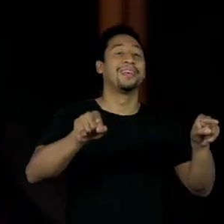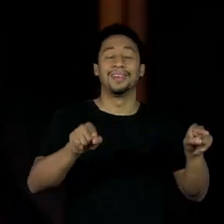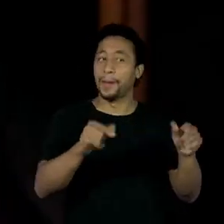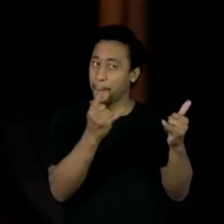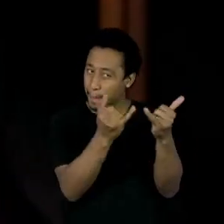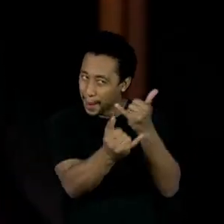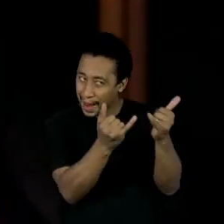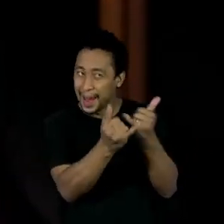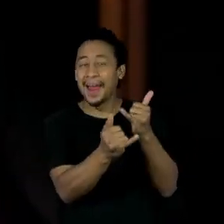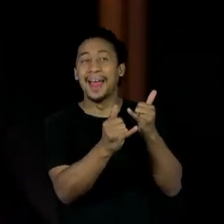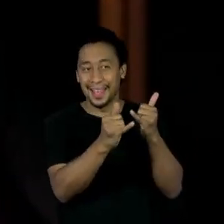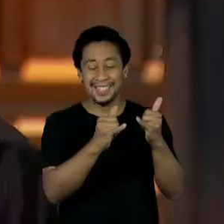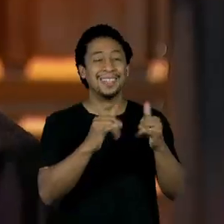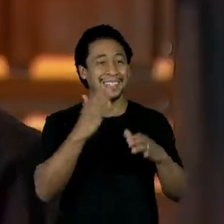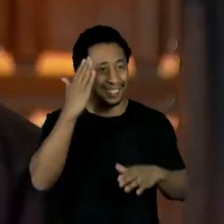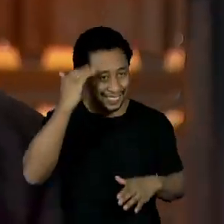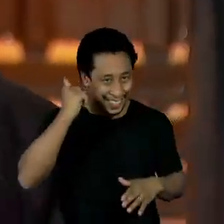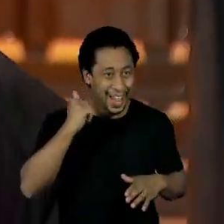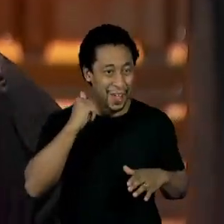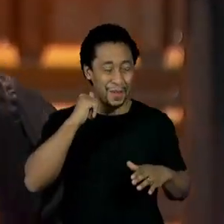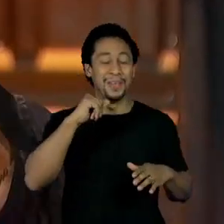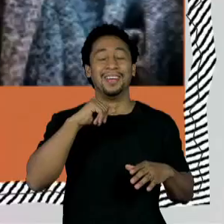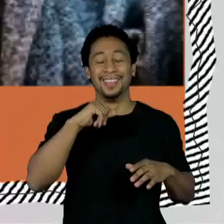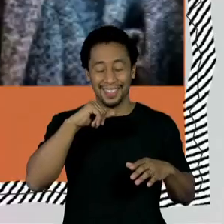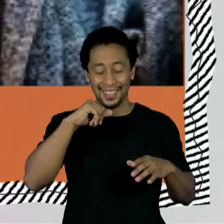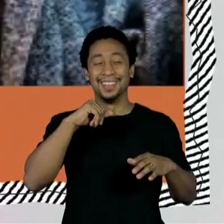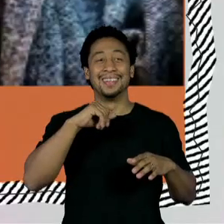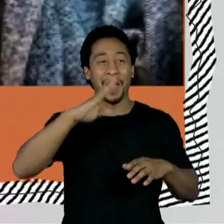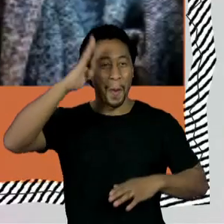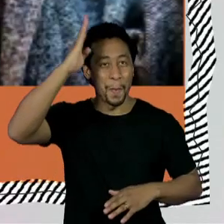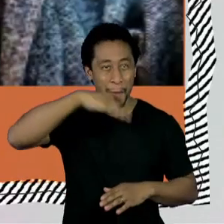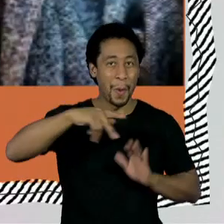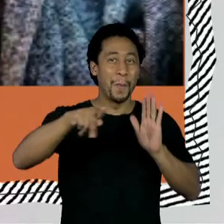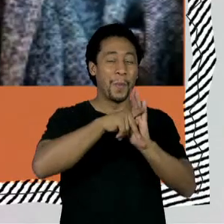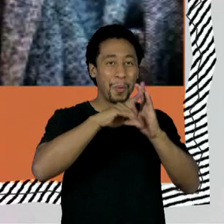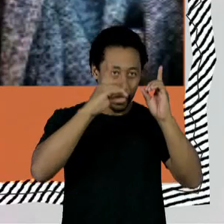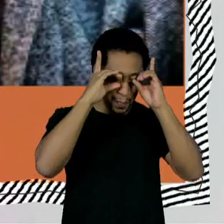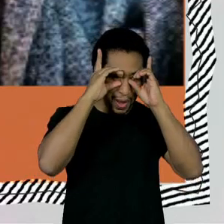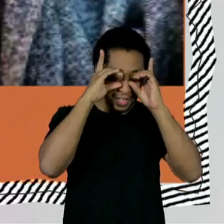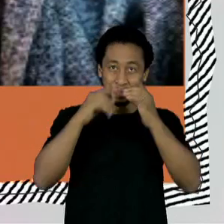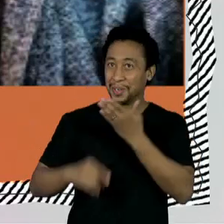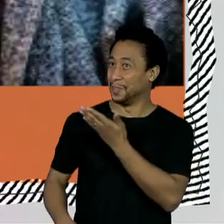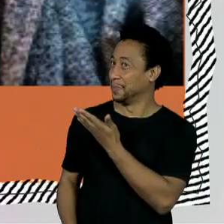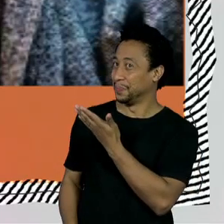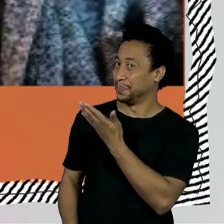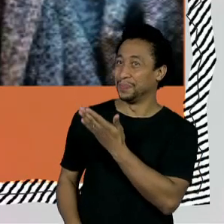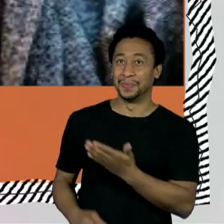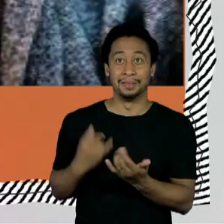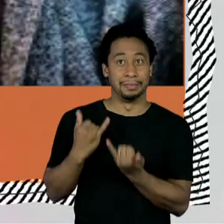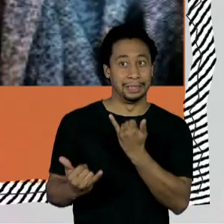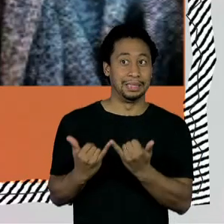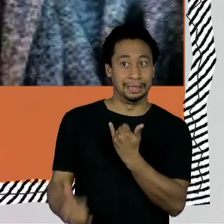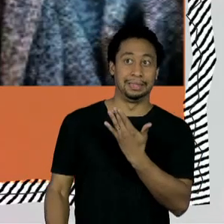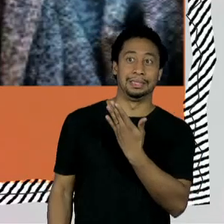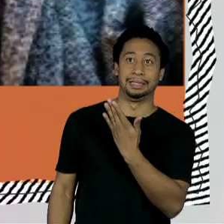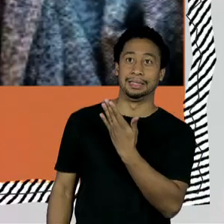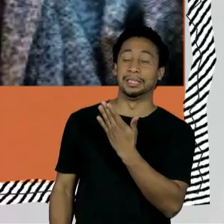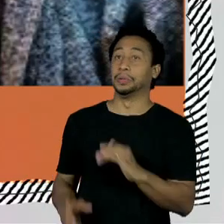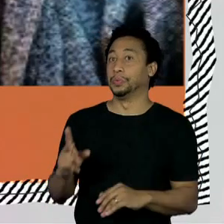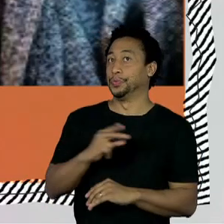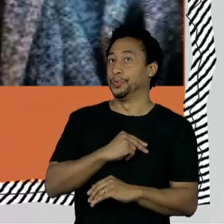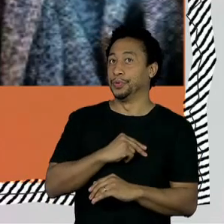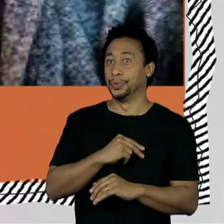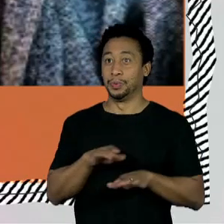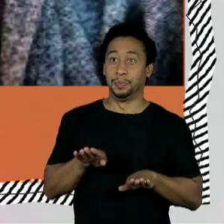com aquele vilão do Batman. Do Batman, o pinguim total. Não, o pinguim é mais bonito. Sobretudo o pinguim do Tim Burton é mais bonito. É. Tem uma coisa de pinguim assim, sabe?